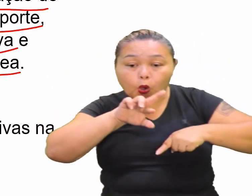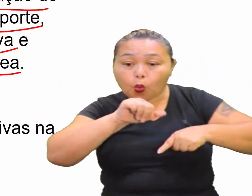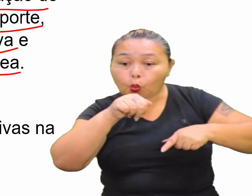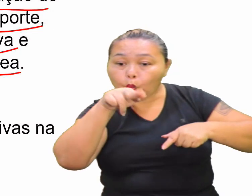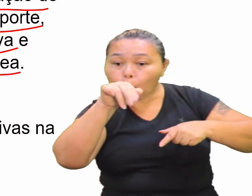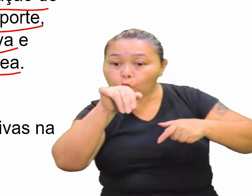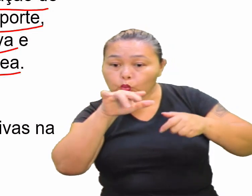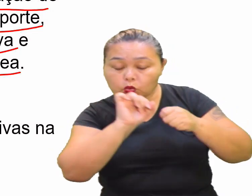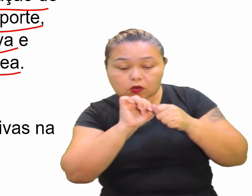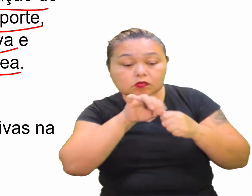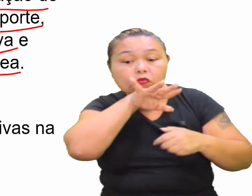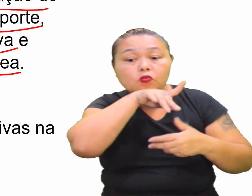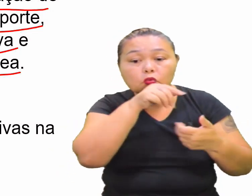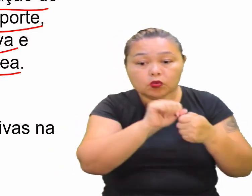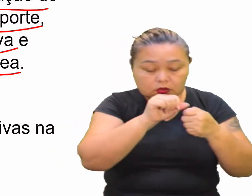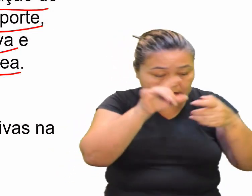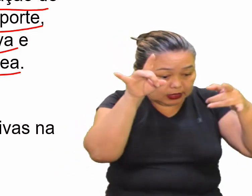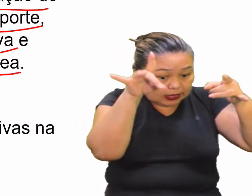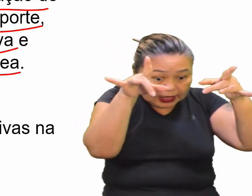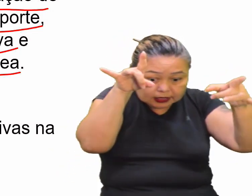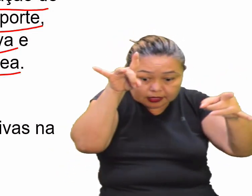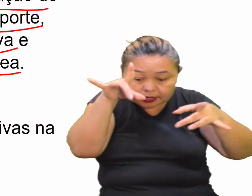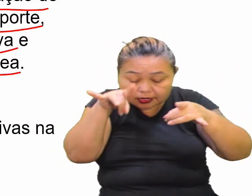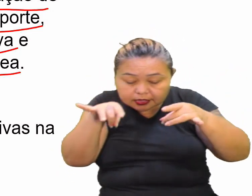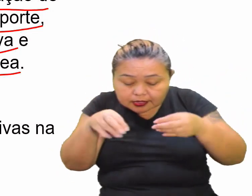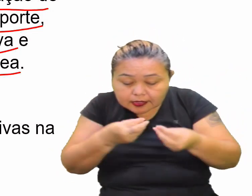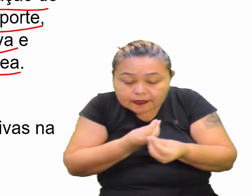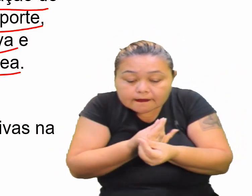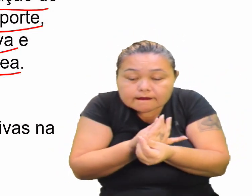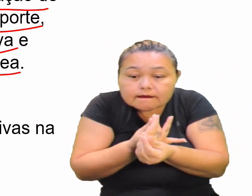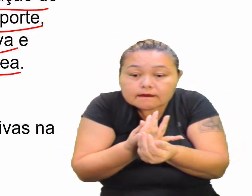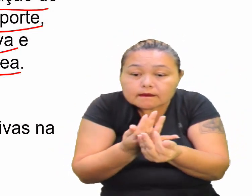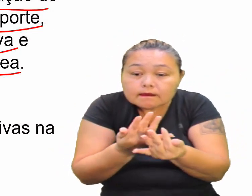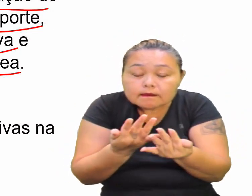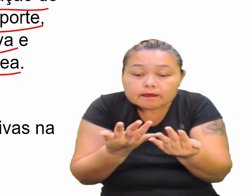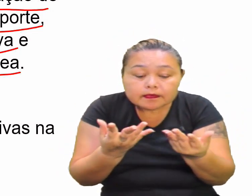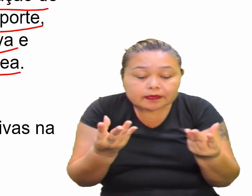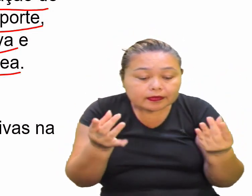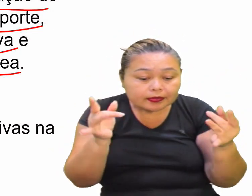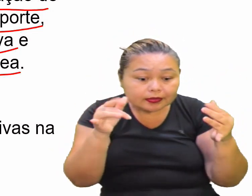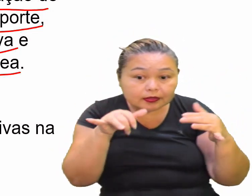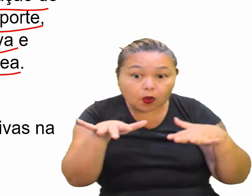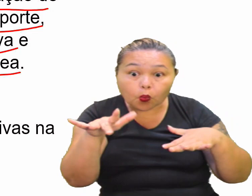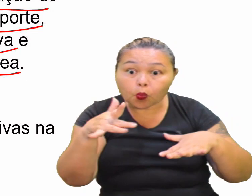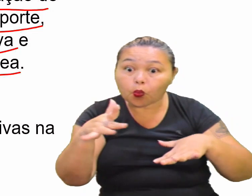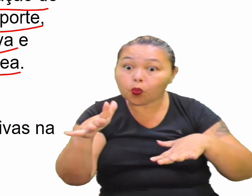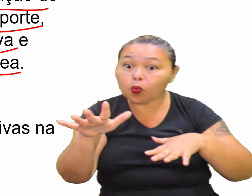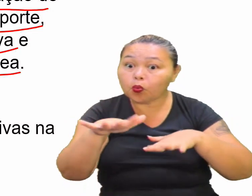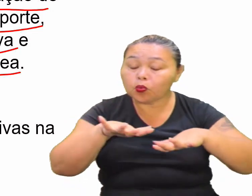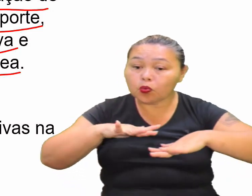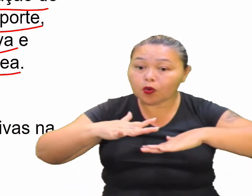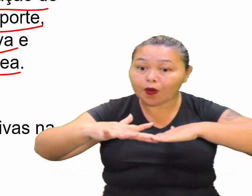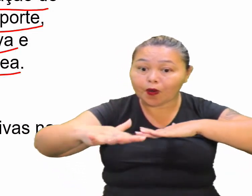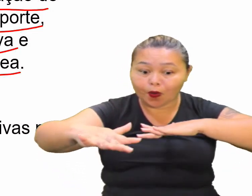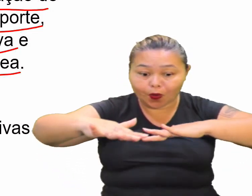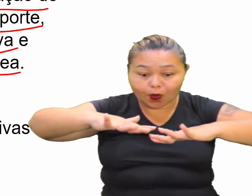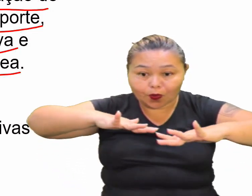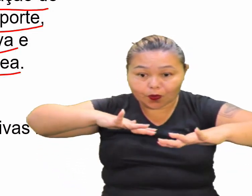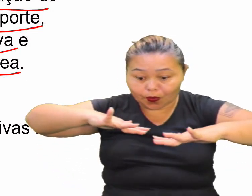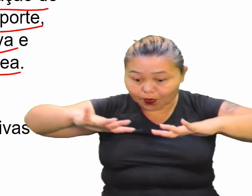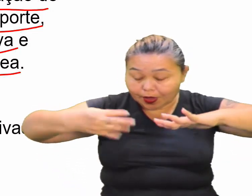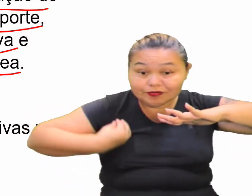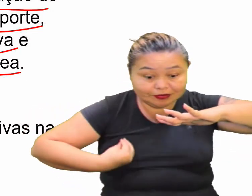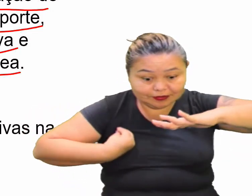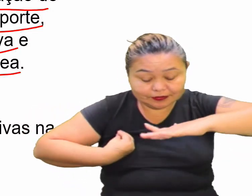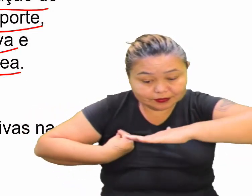de repente daquele animal, daquele detrito ali, já o solo vai se enriquecendo. Posteriormente, ele começa a se